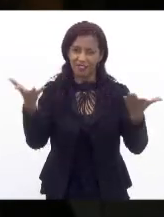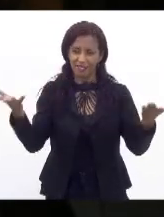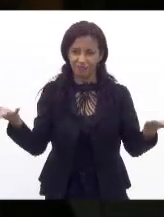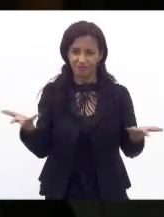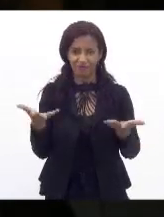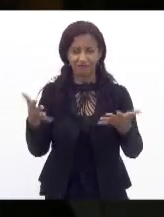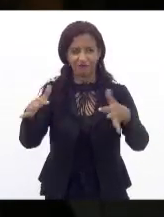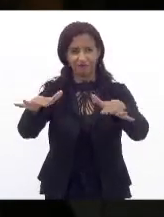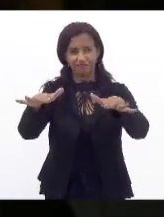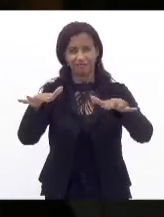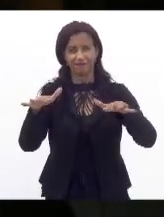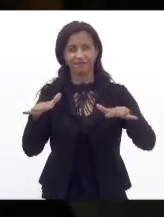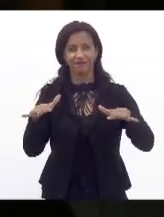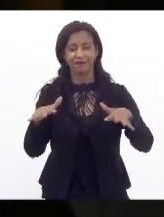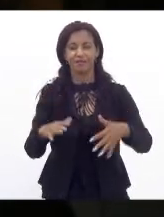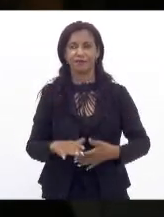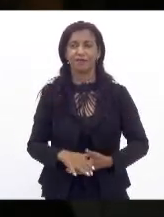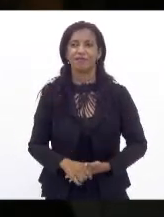Assembleia,